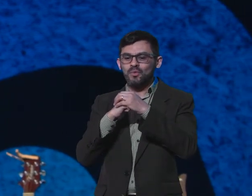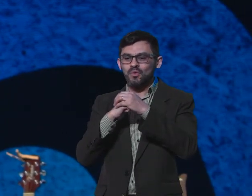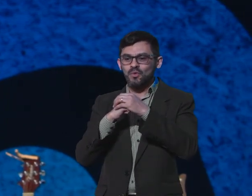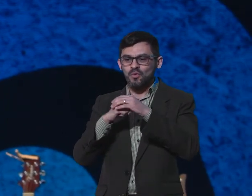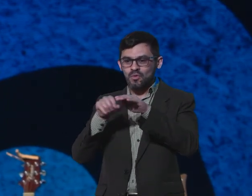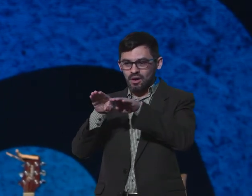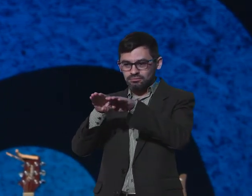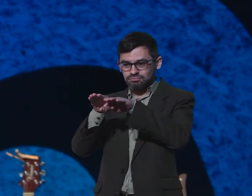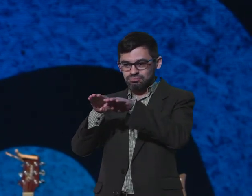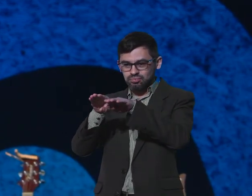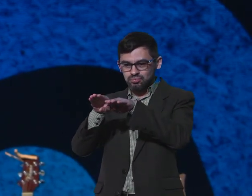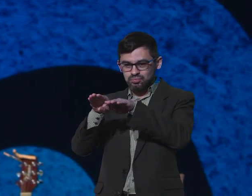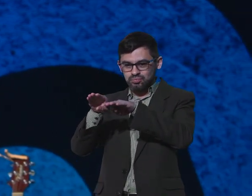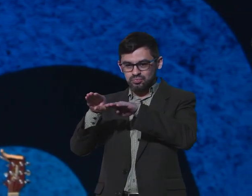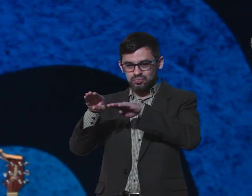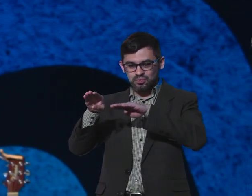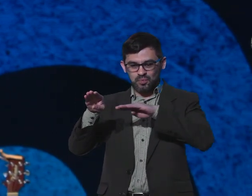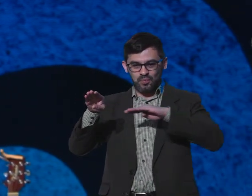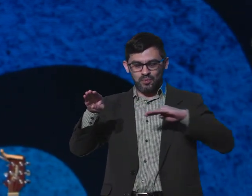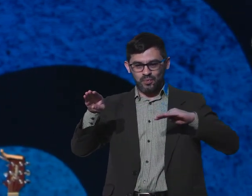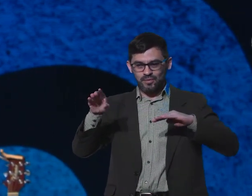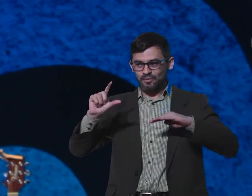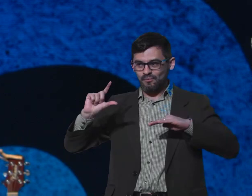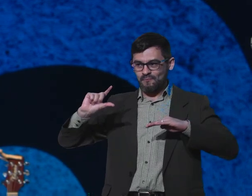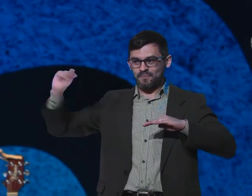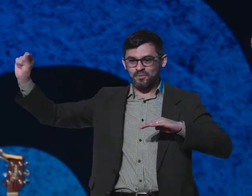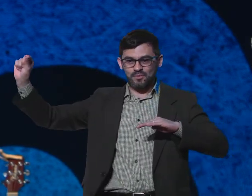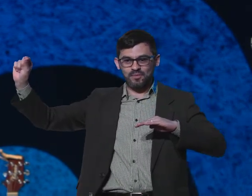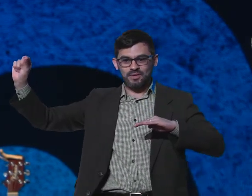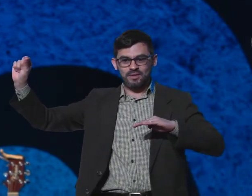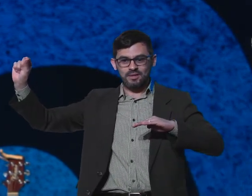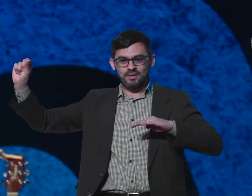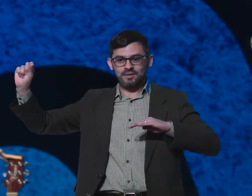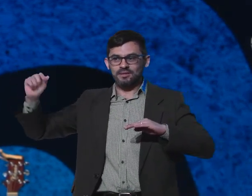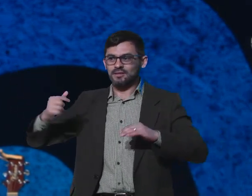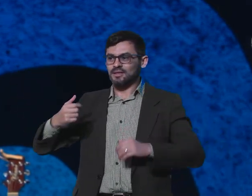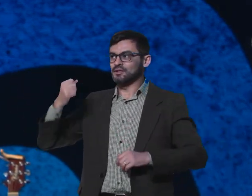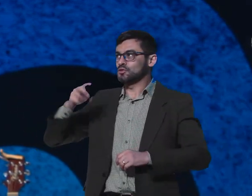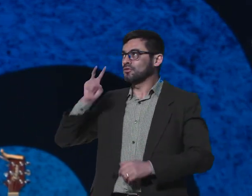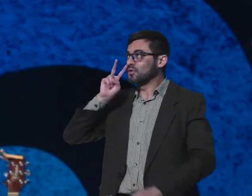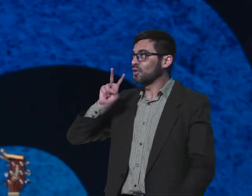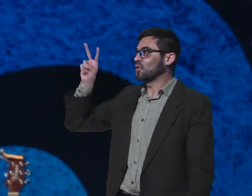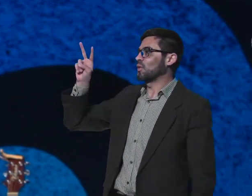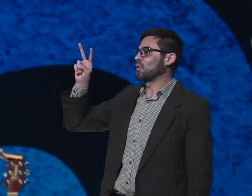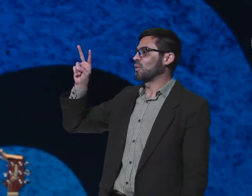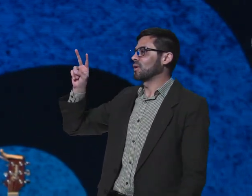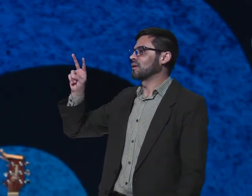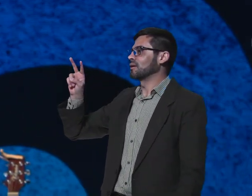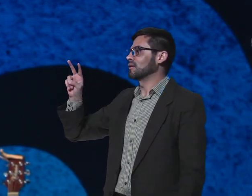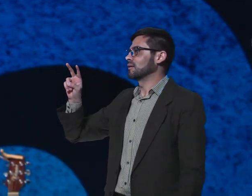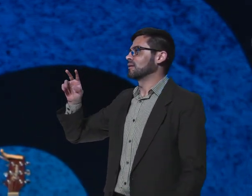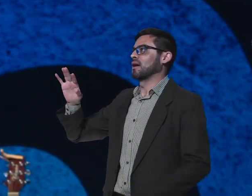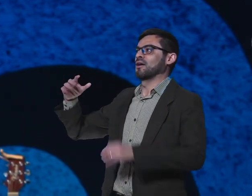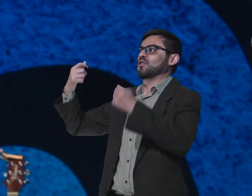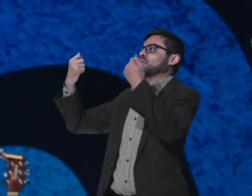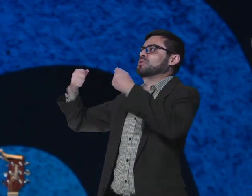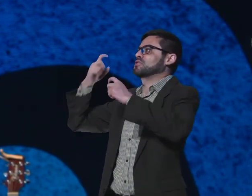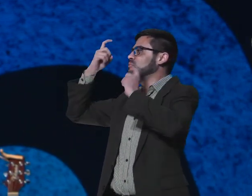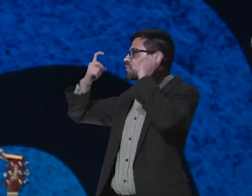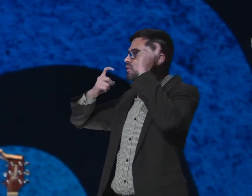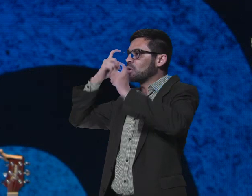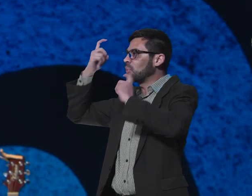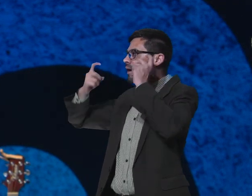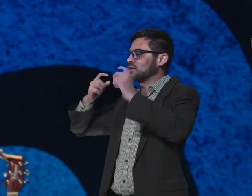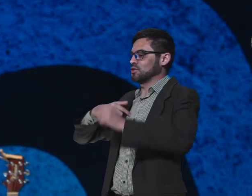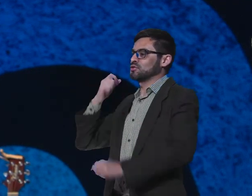da sua frente saiu e foi embora. Ele novamente olhou para o céu e disse: não precisa se preocupar mais,